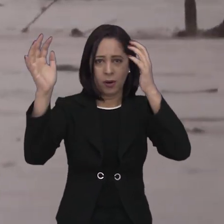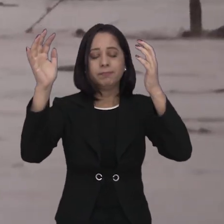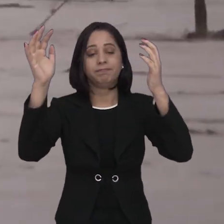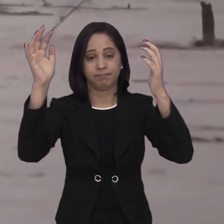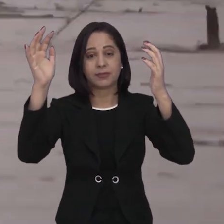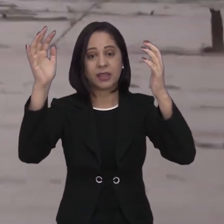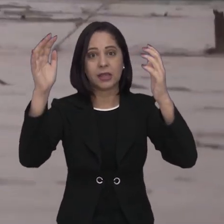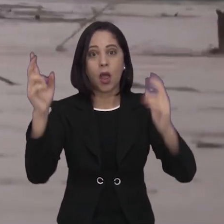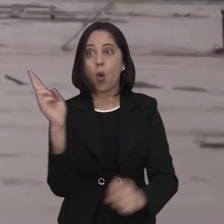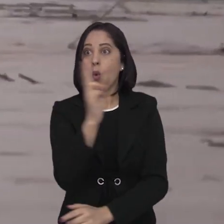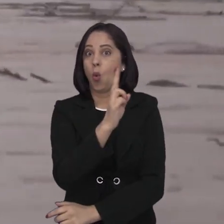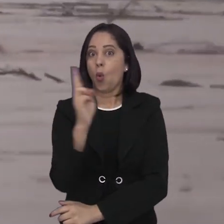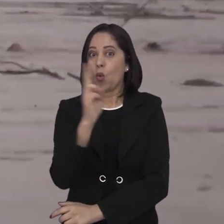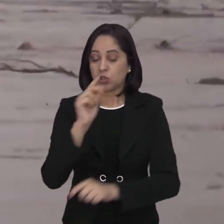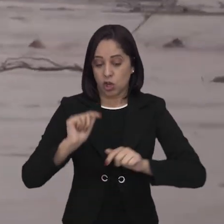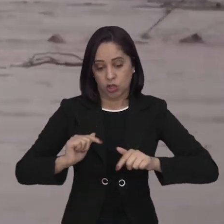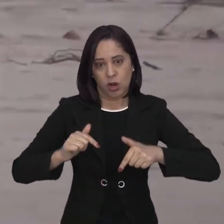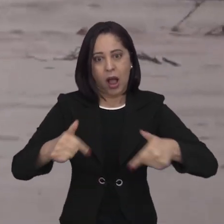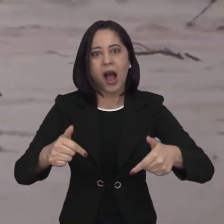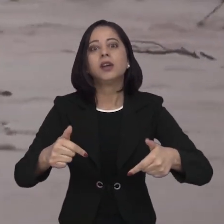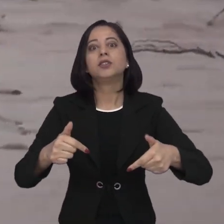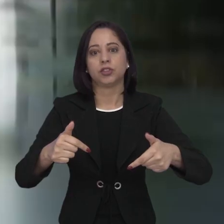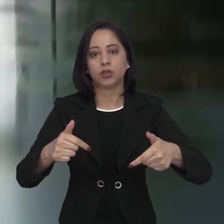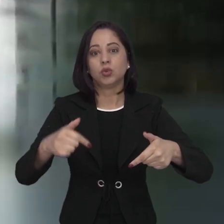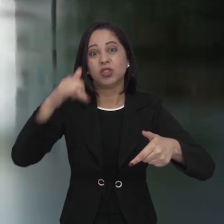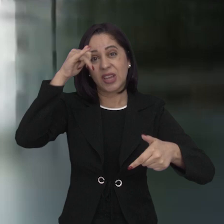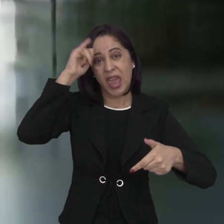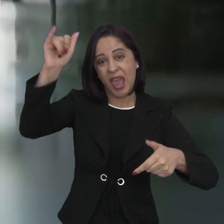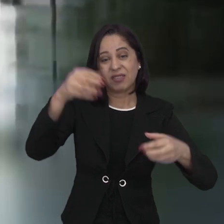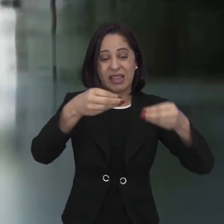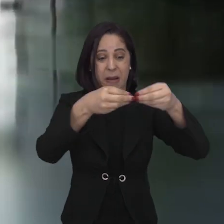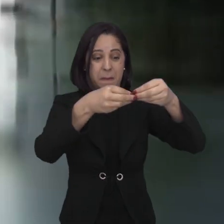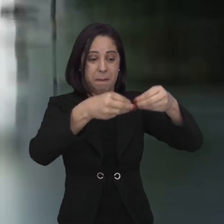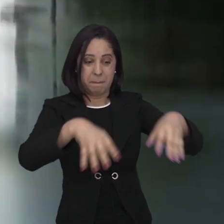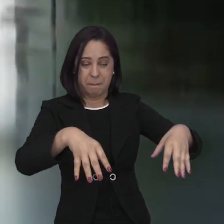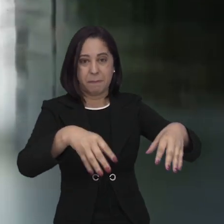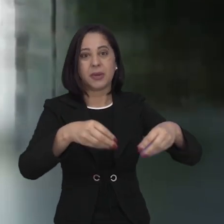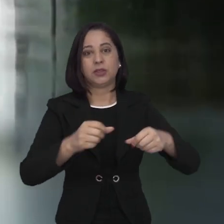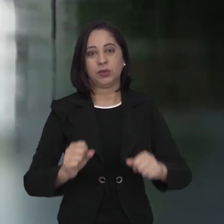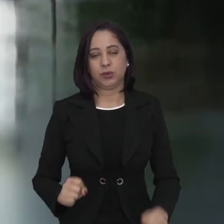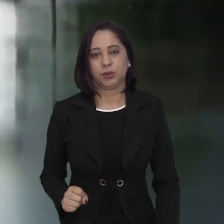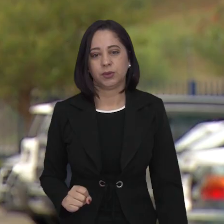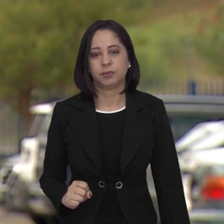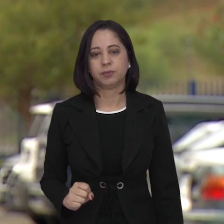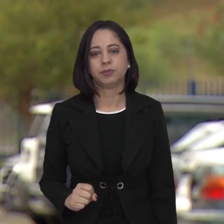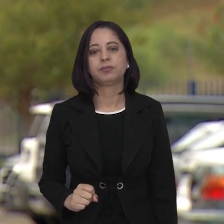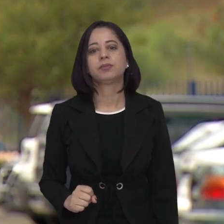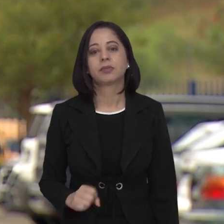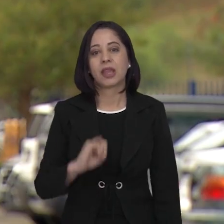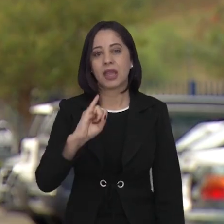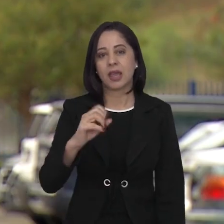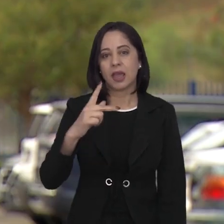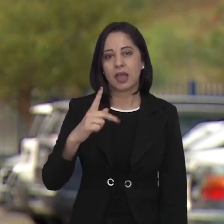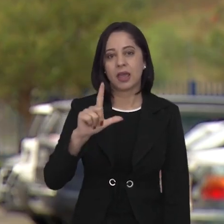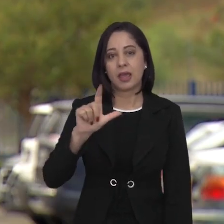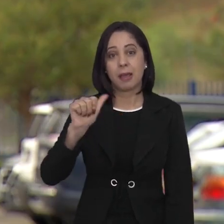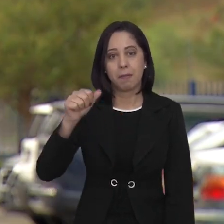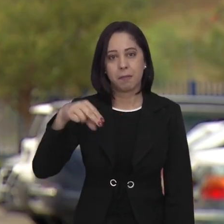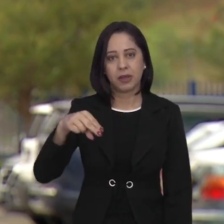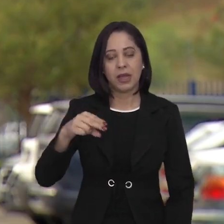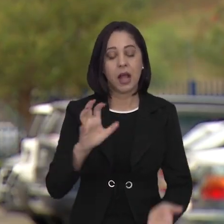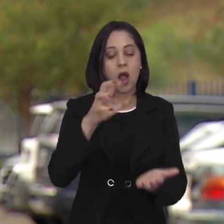reflexão sobre a urgência de medidas preventivas e de resposta rápida a essas situações. O IPLAN, Instituto